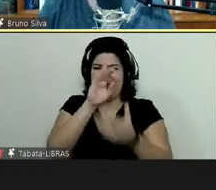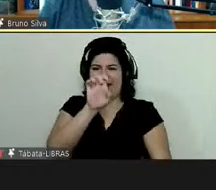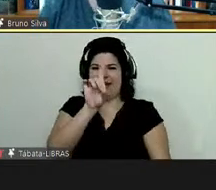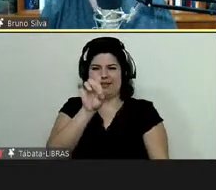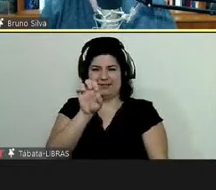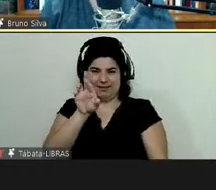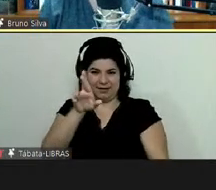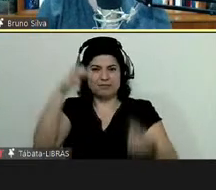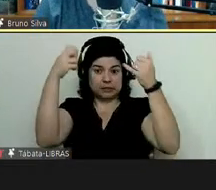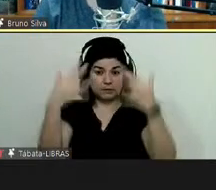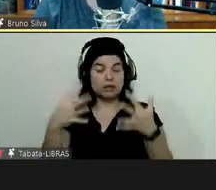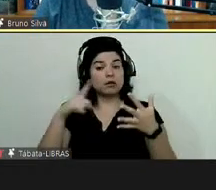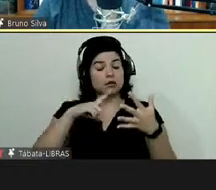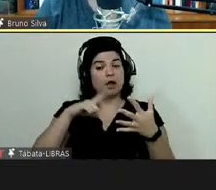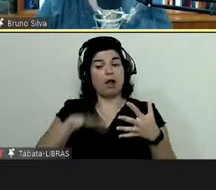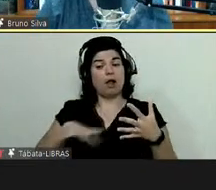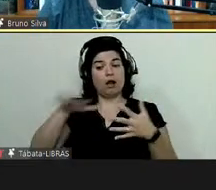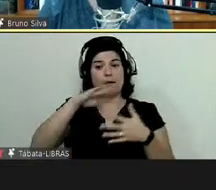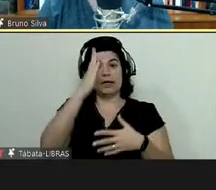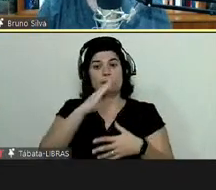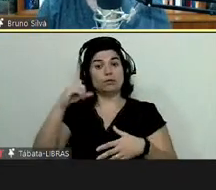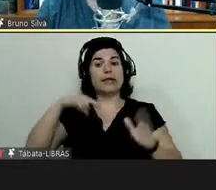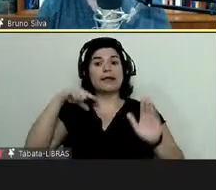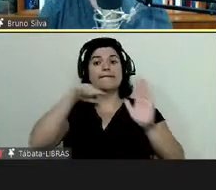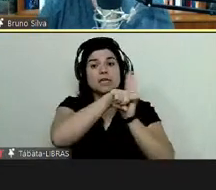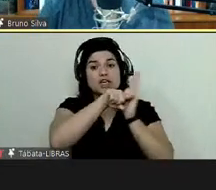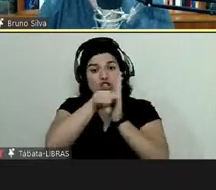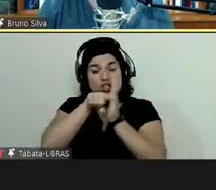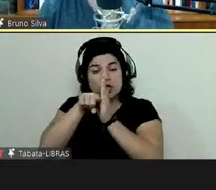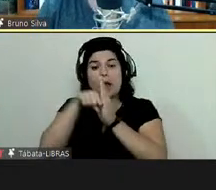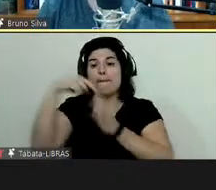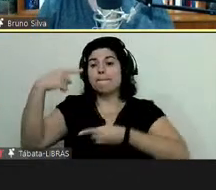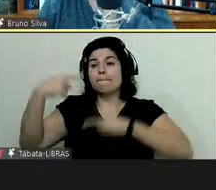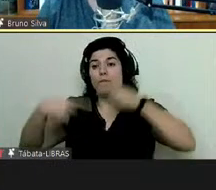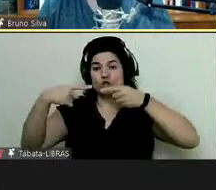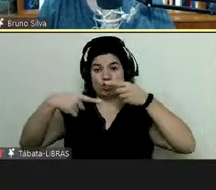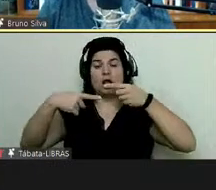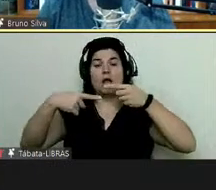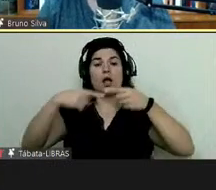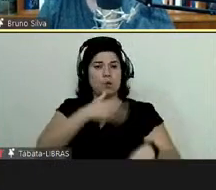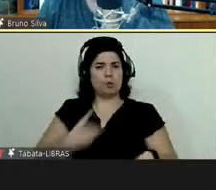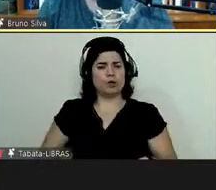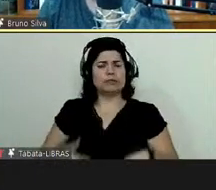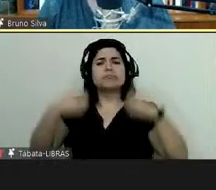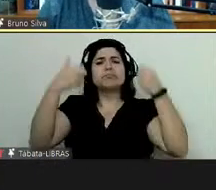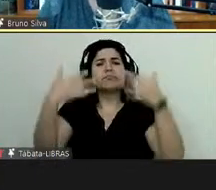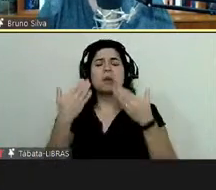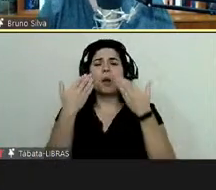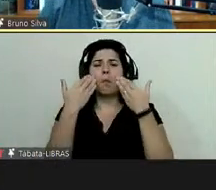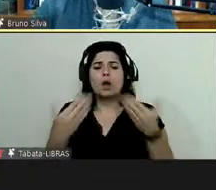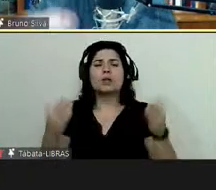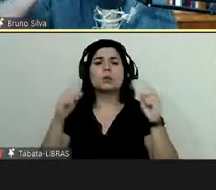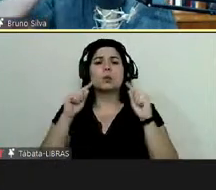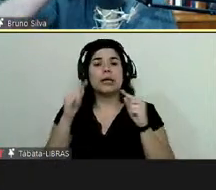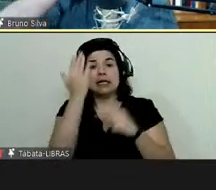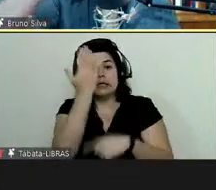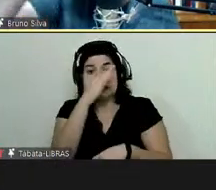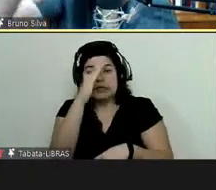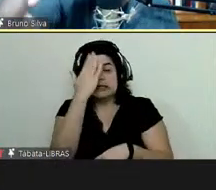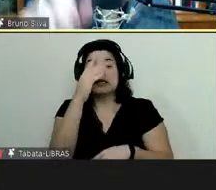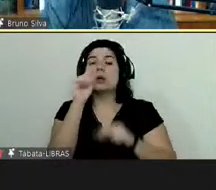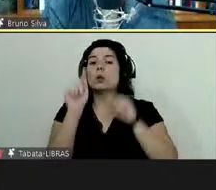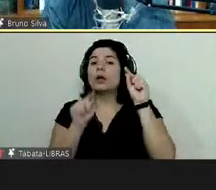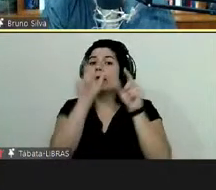hoje você tem um campo no Brasil que investiga a questão das políticas públicas mostrando o quanto é importante por exemplo nós compreendemos o